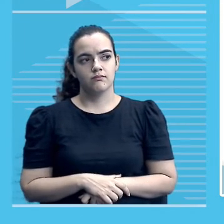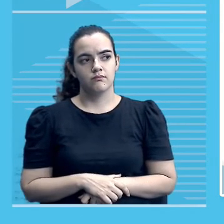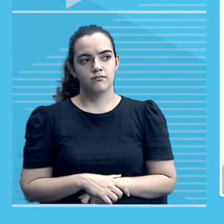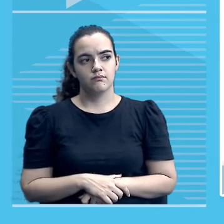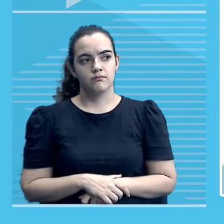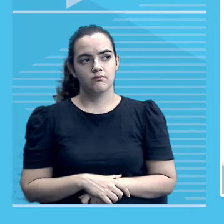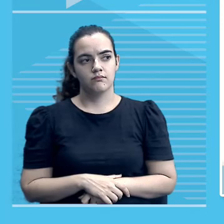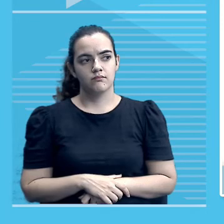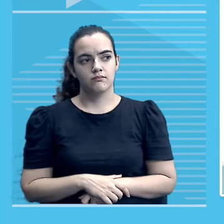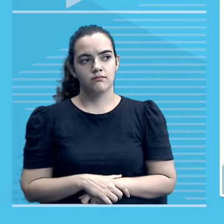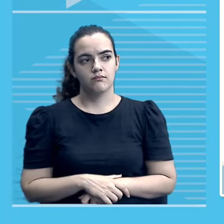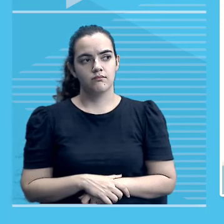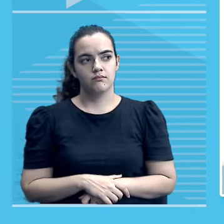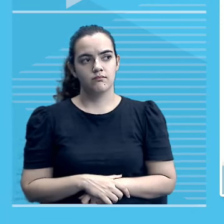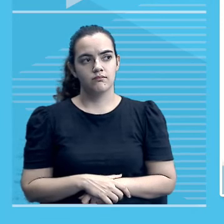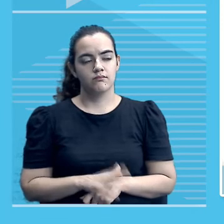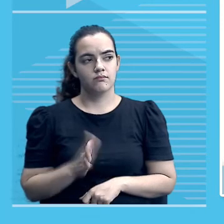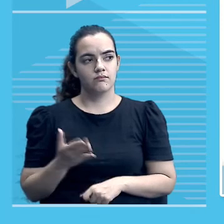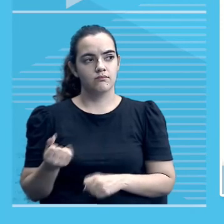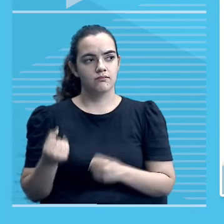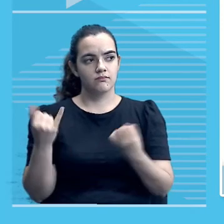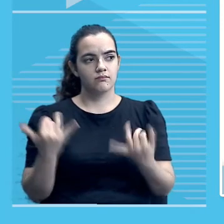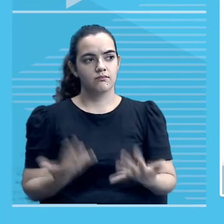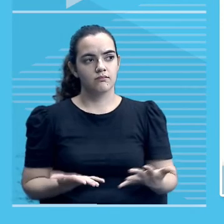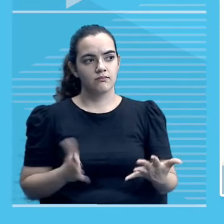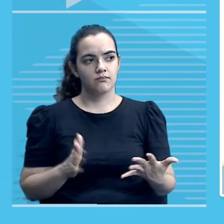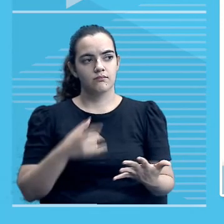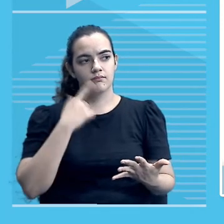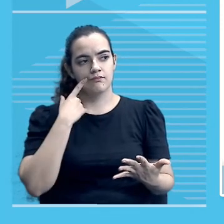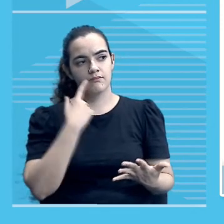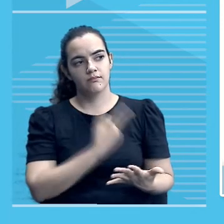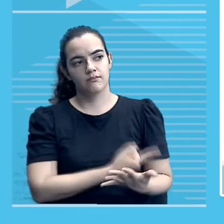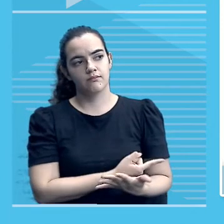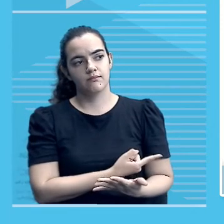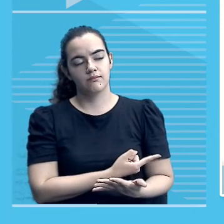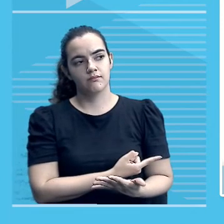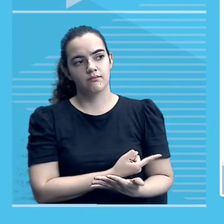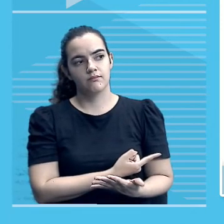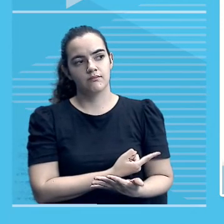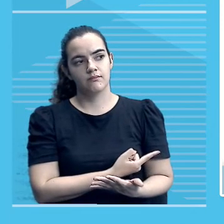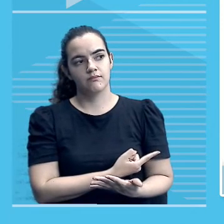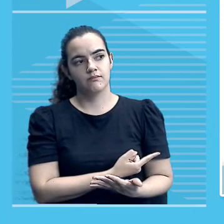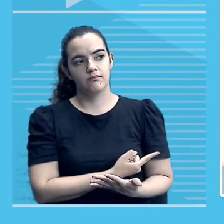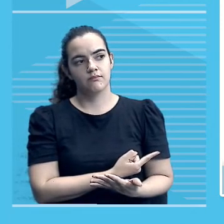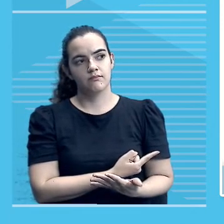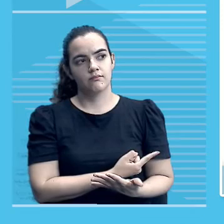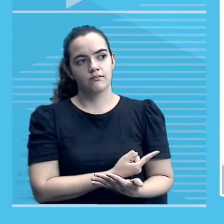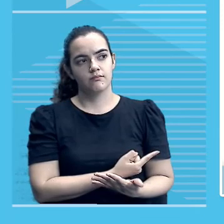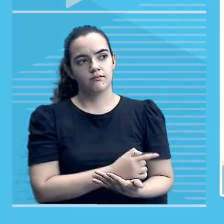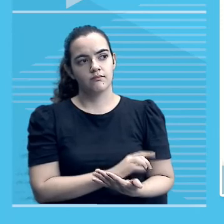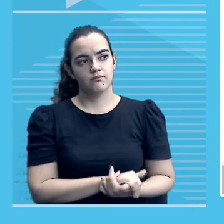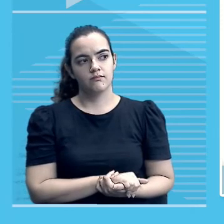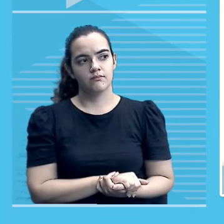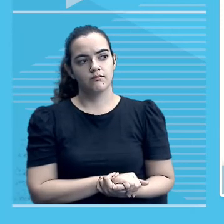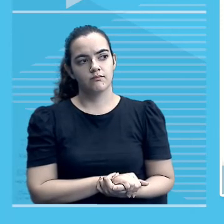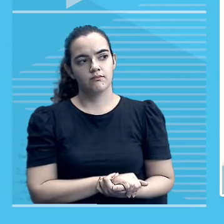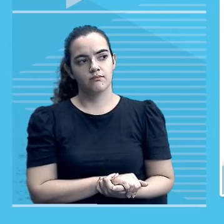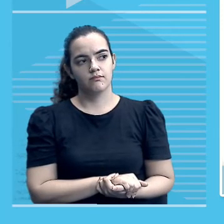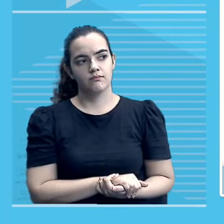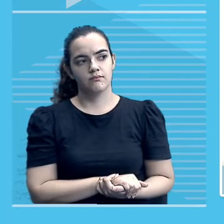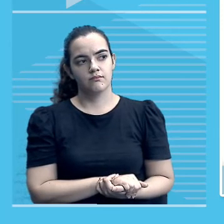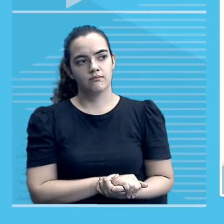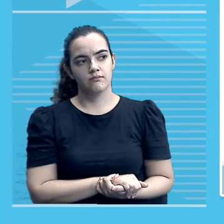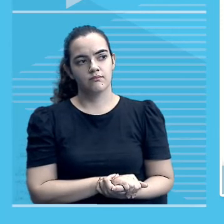Olha aí, tá comentado. Pronto, tá comentado as 3 aí, todas, ó. Olha aí, ó. O nitrato de alumínio tem três elementos: